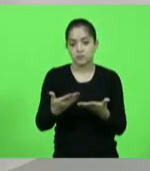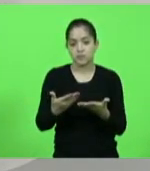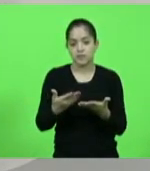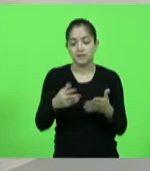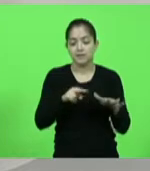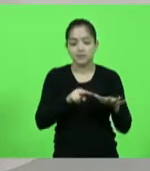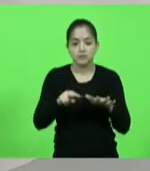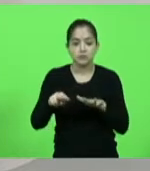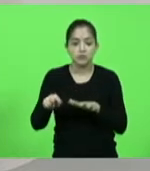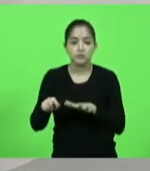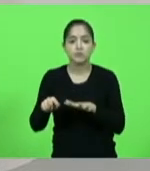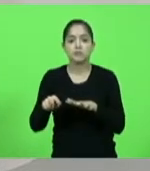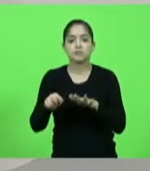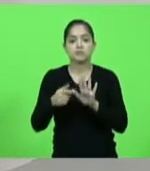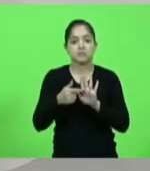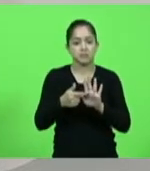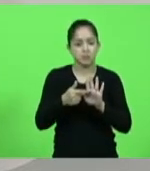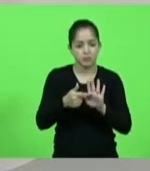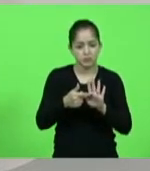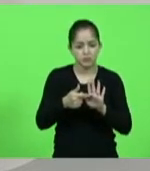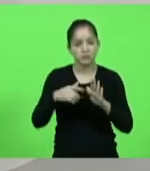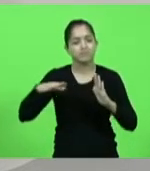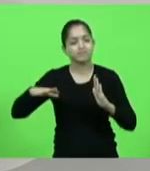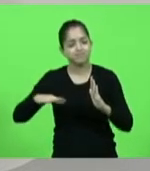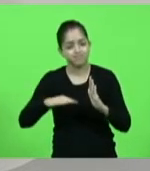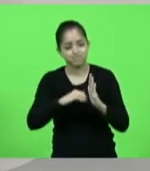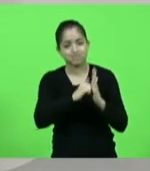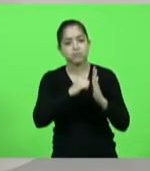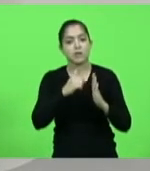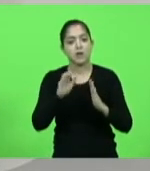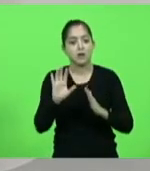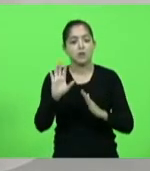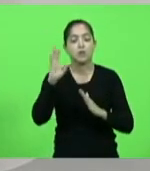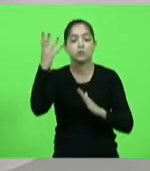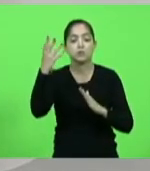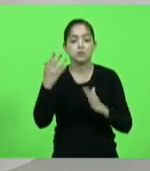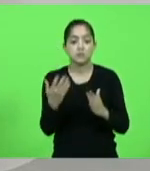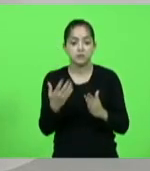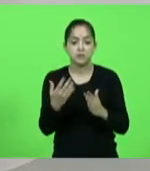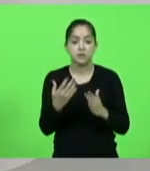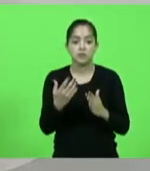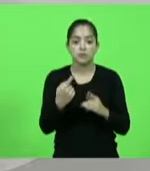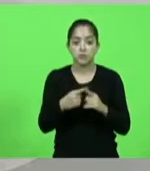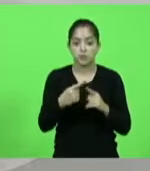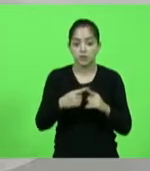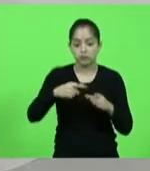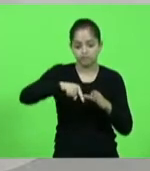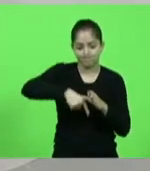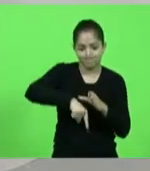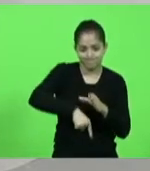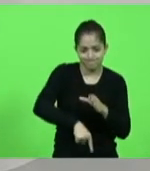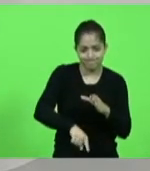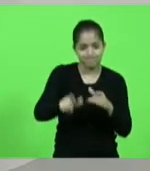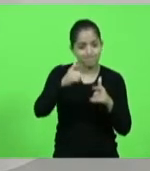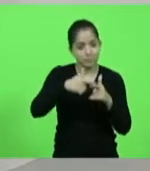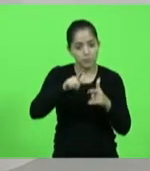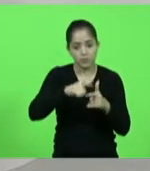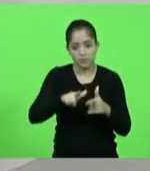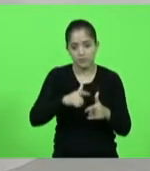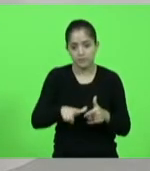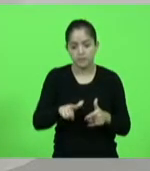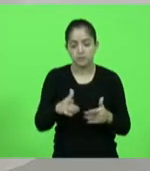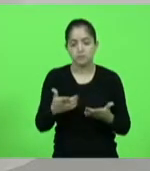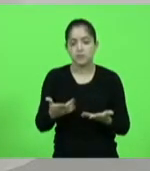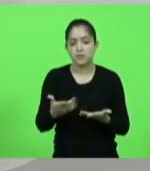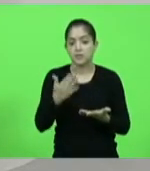semanas diversos acidentes ocorreram devido à quantidade de buracos e má situação das rodovias. Então, o